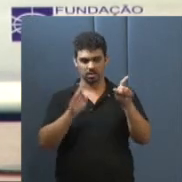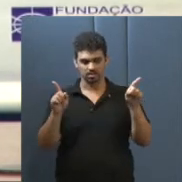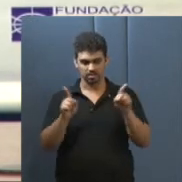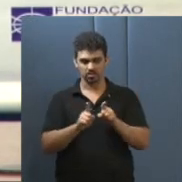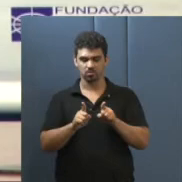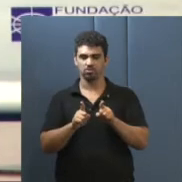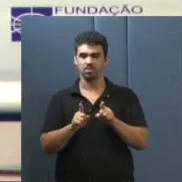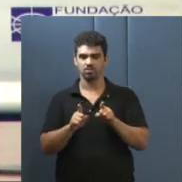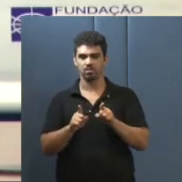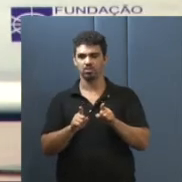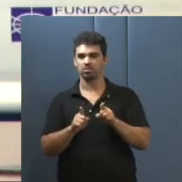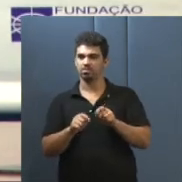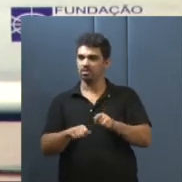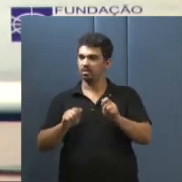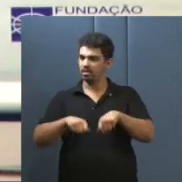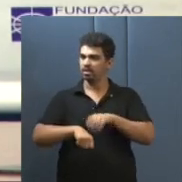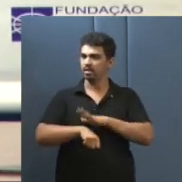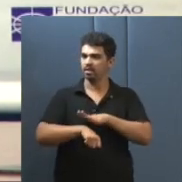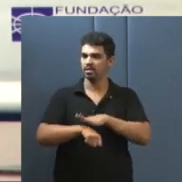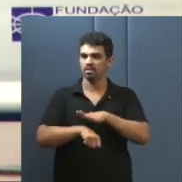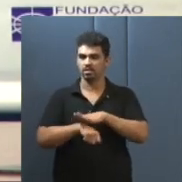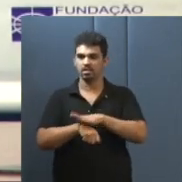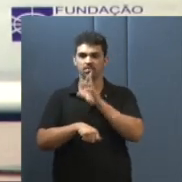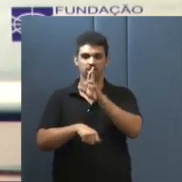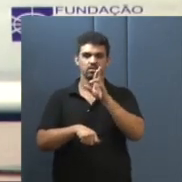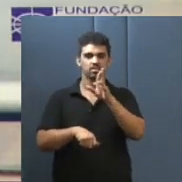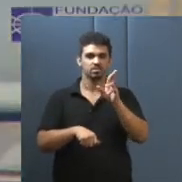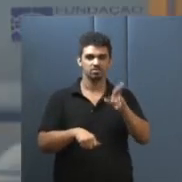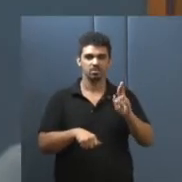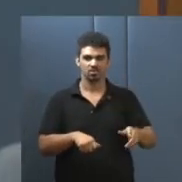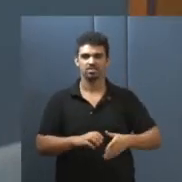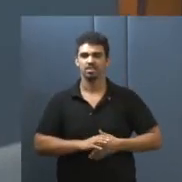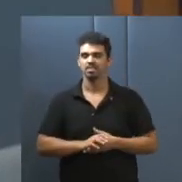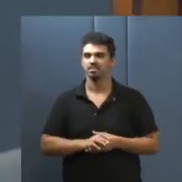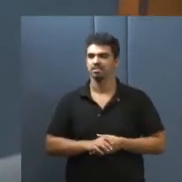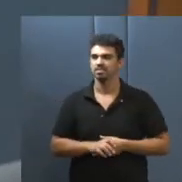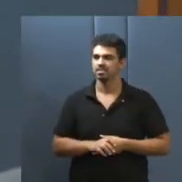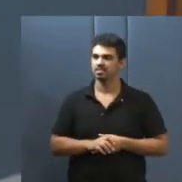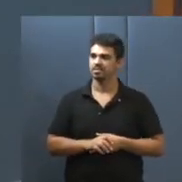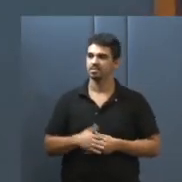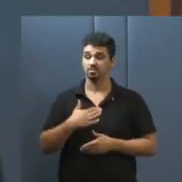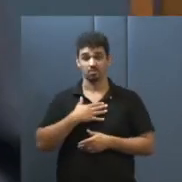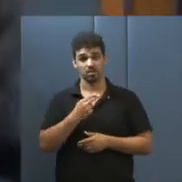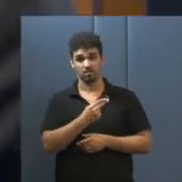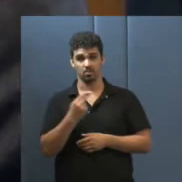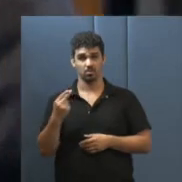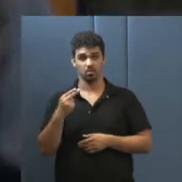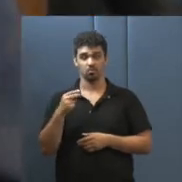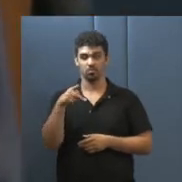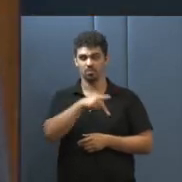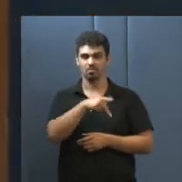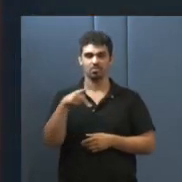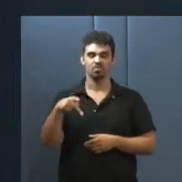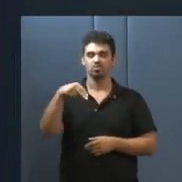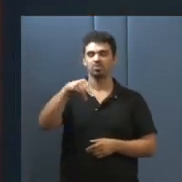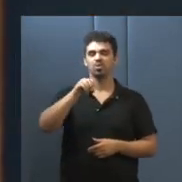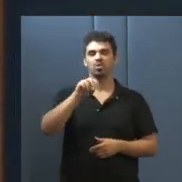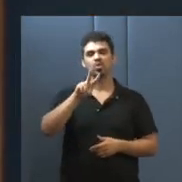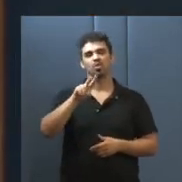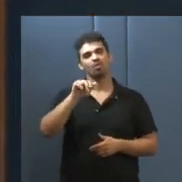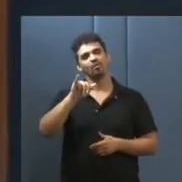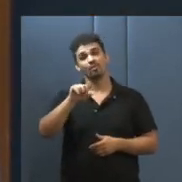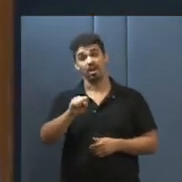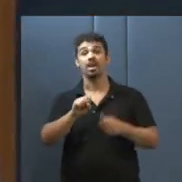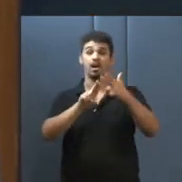colocação, para ainda dar tempo das respostas. Obrigado. Sou o professor Novaes, da UNB.